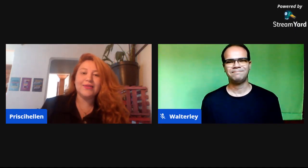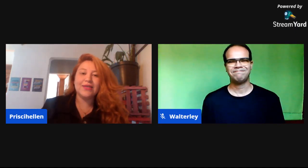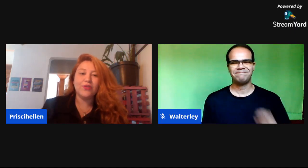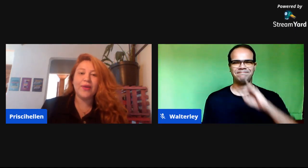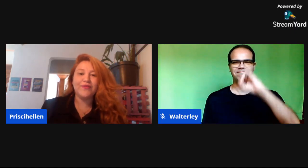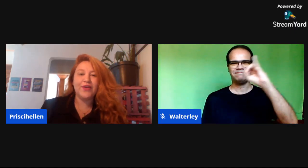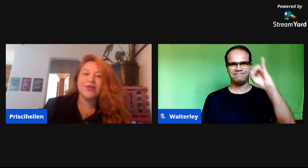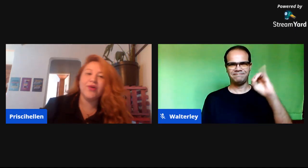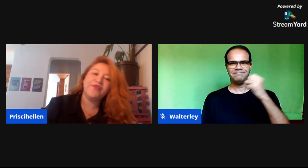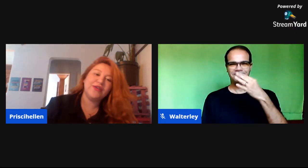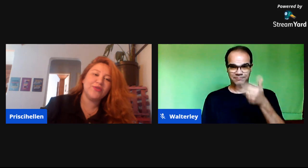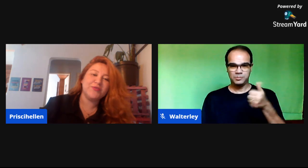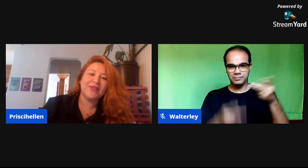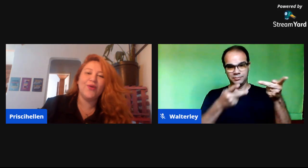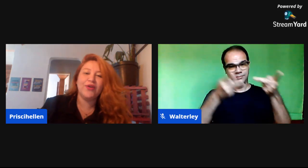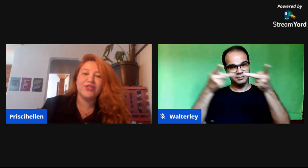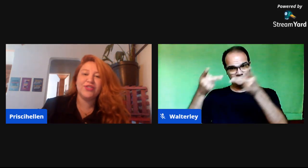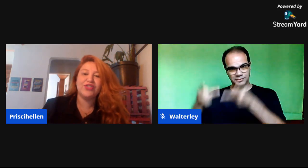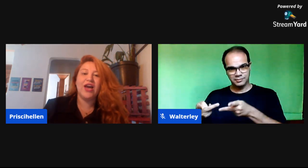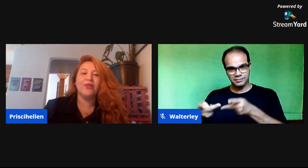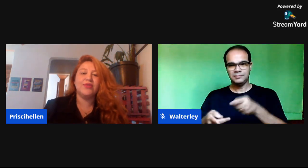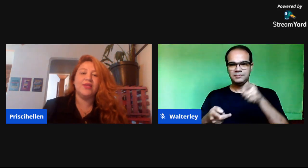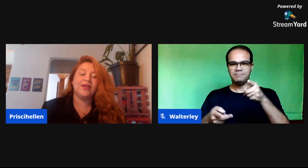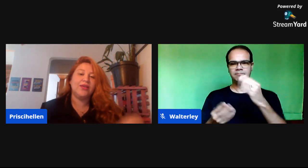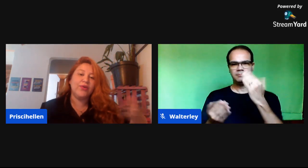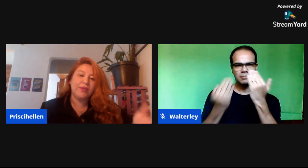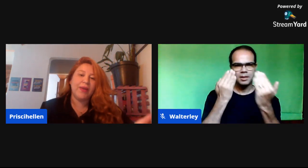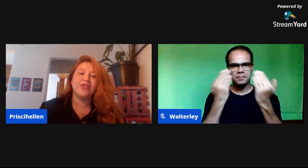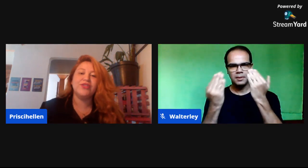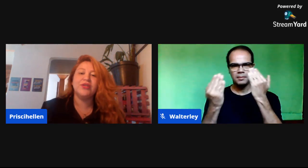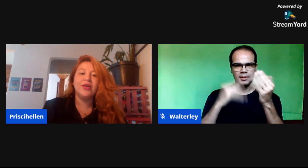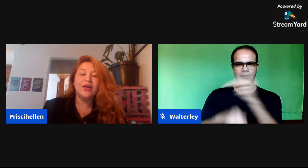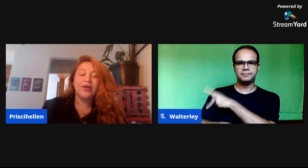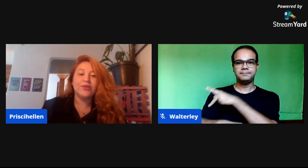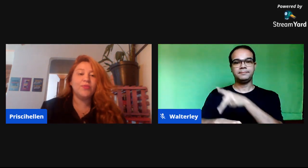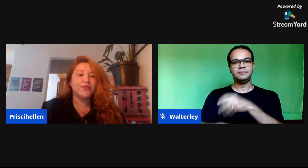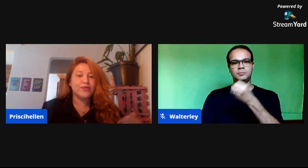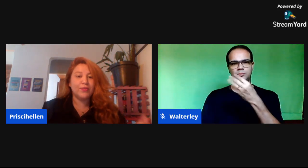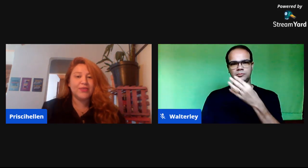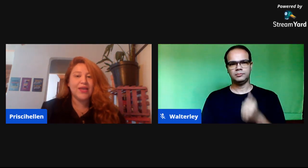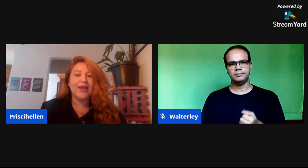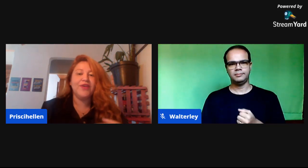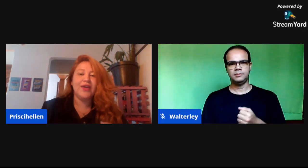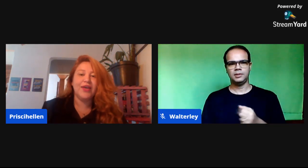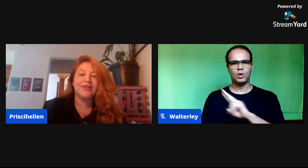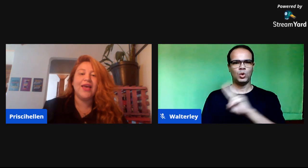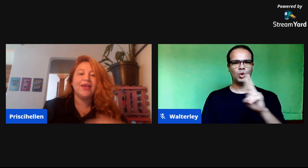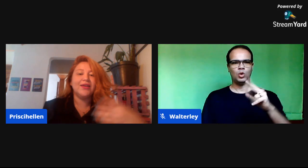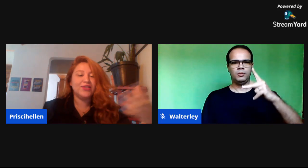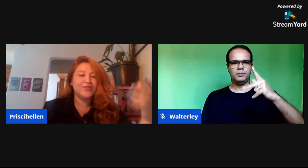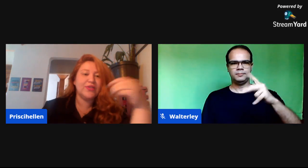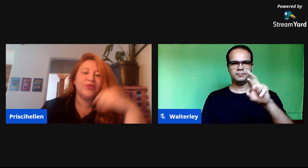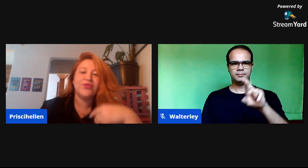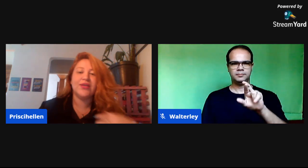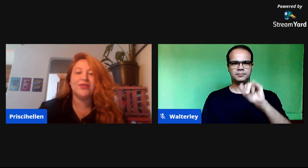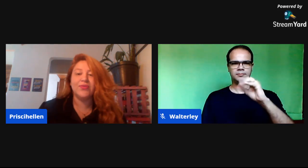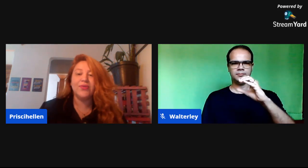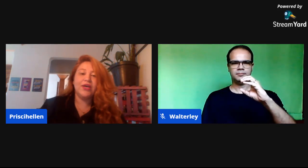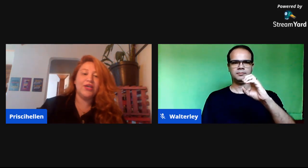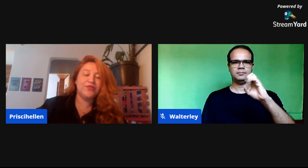Olá, sejam bem-vindos ao Reflexões Pedagógicas, Diálogos entre a Teoria e Prática. Eu sou a professora Prisciela Ferreira, técnica da Divisão